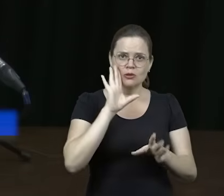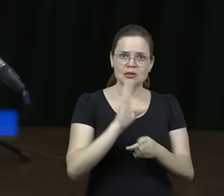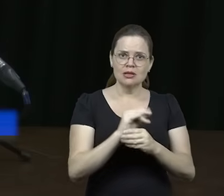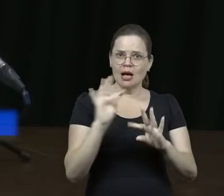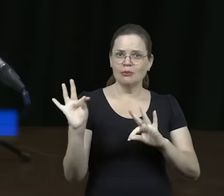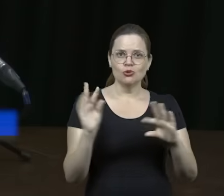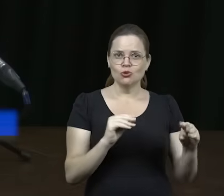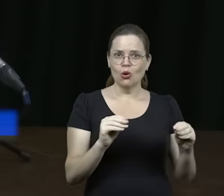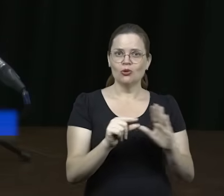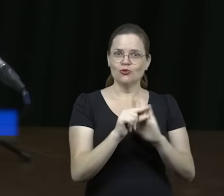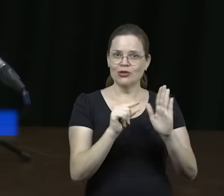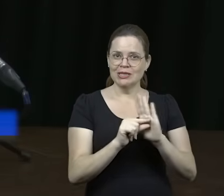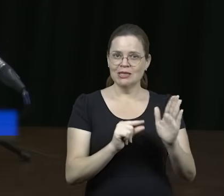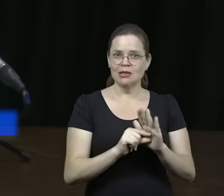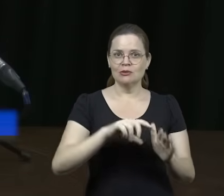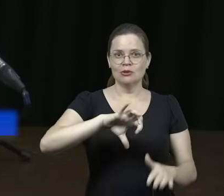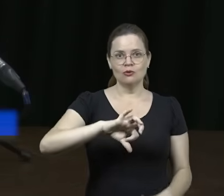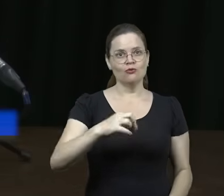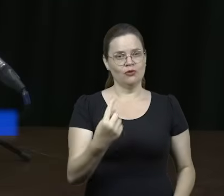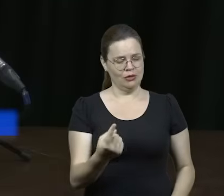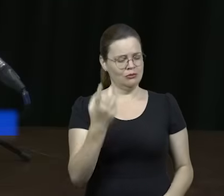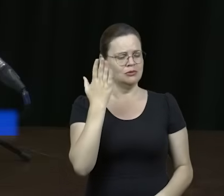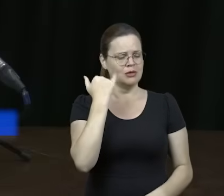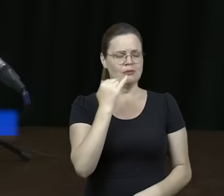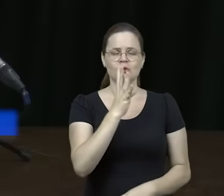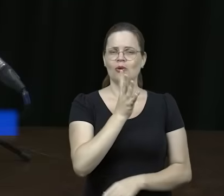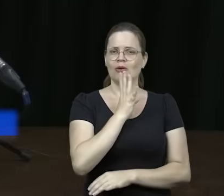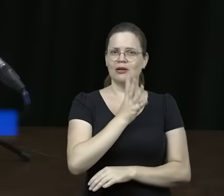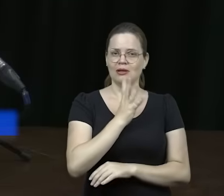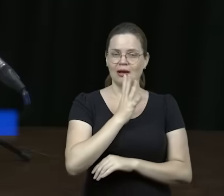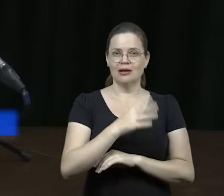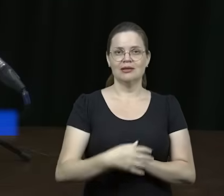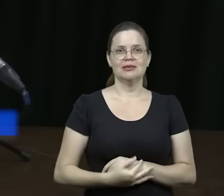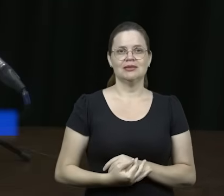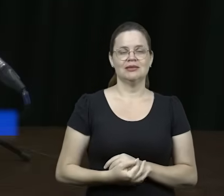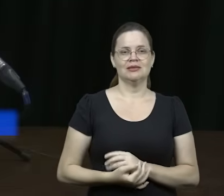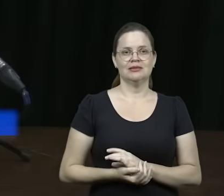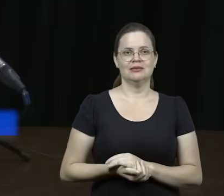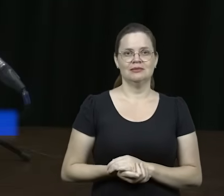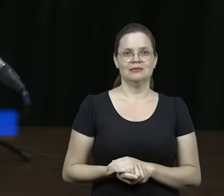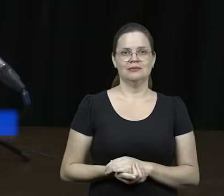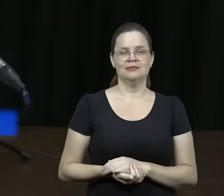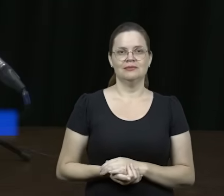o Salmo 91, conhecem,